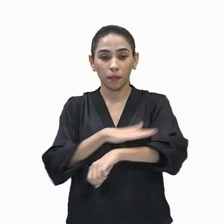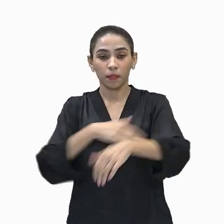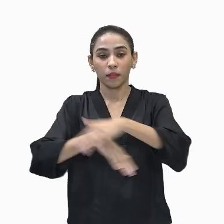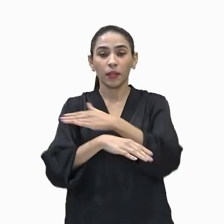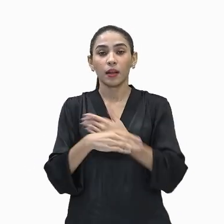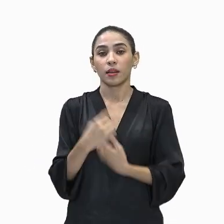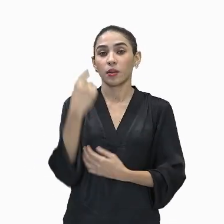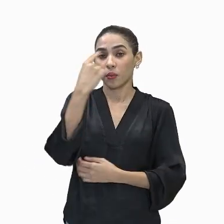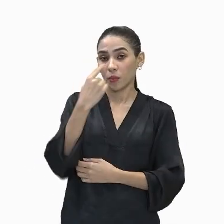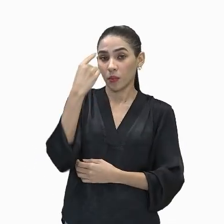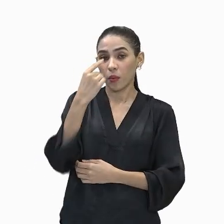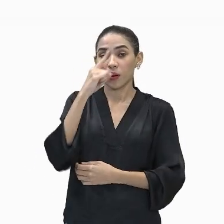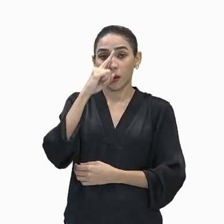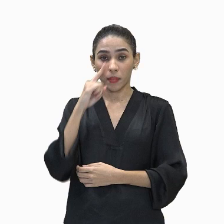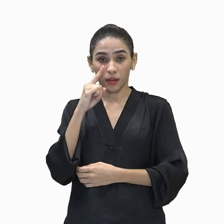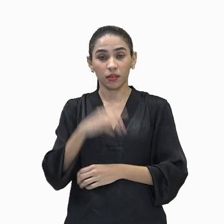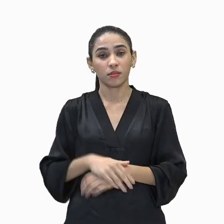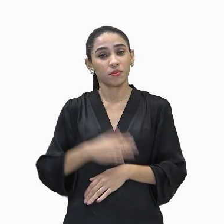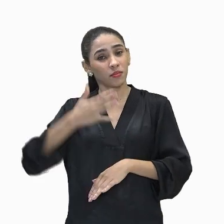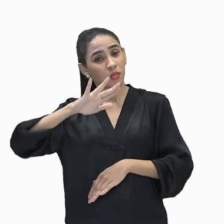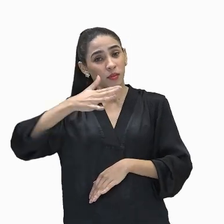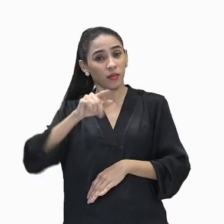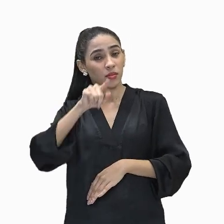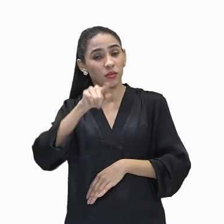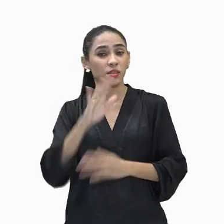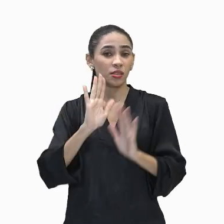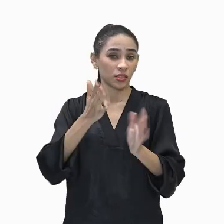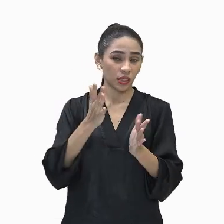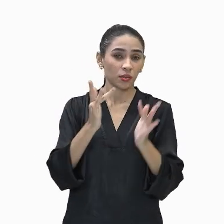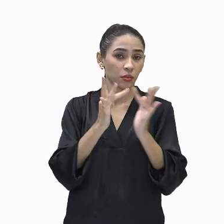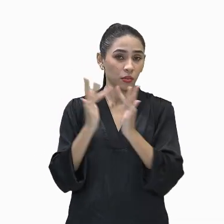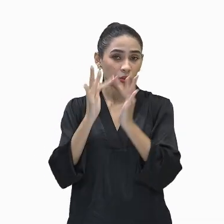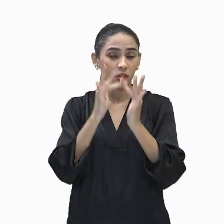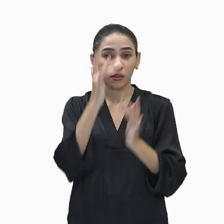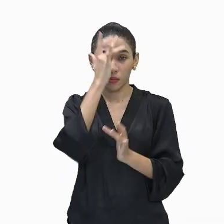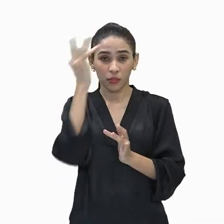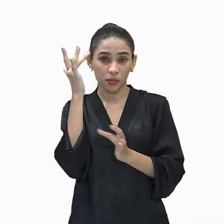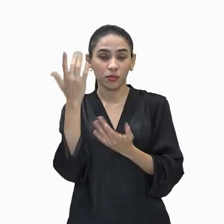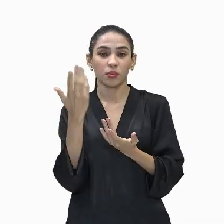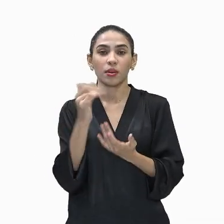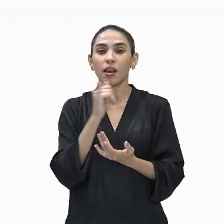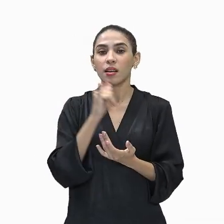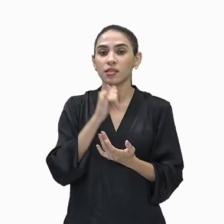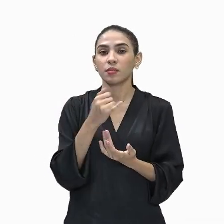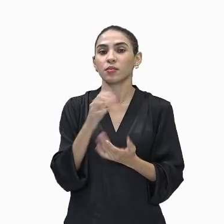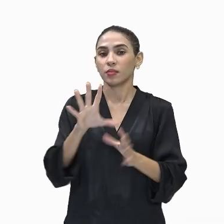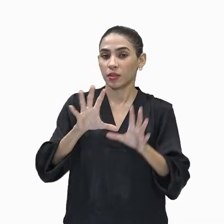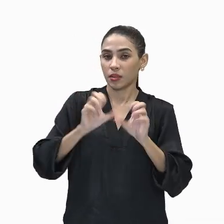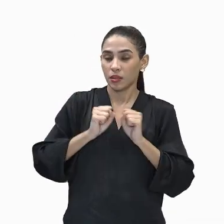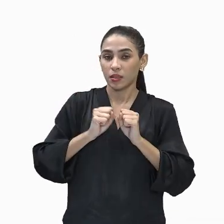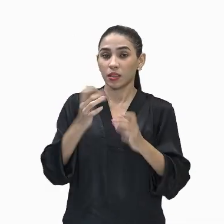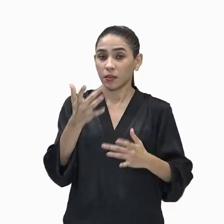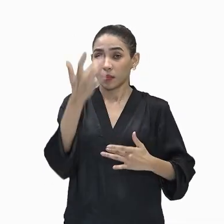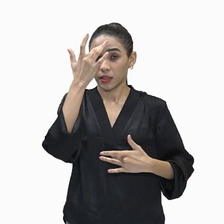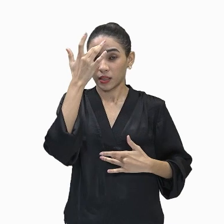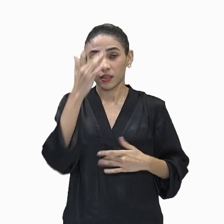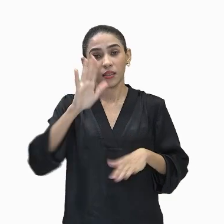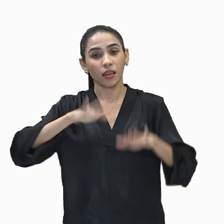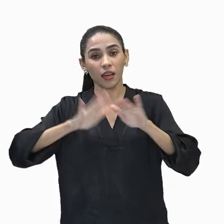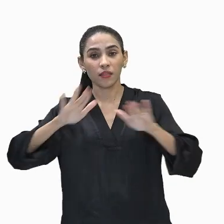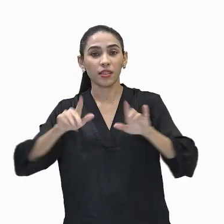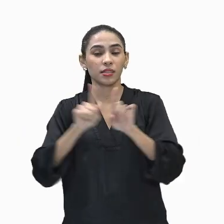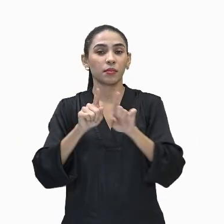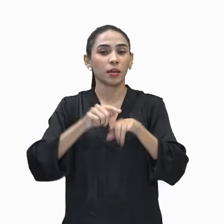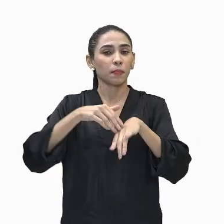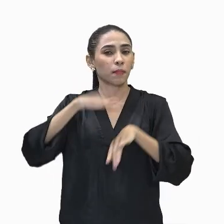olhos amarelados, né? Provavelmente você já presenciou aí pessoas que desenvolveram a malária, né? Muitas vezes